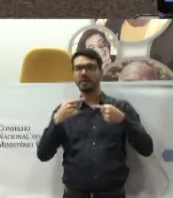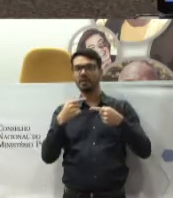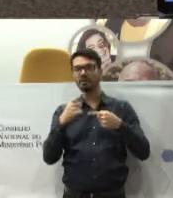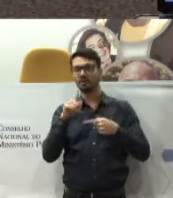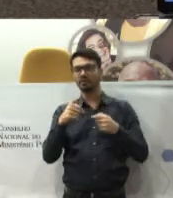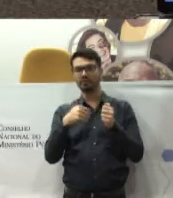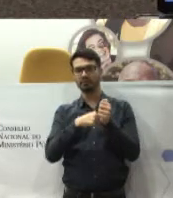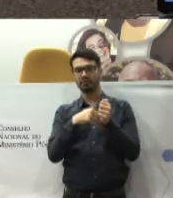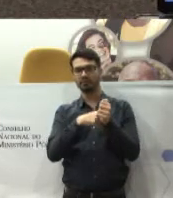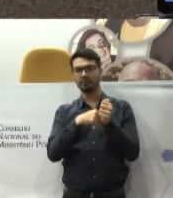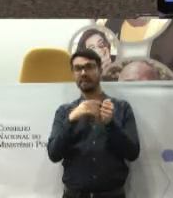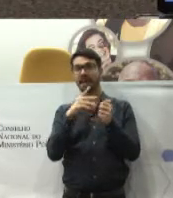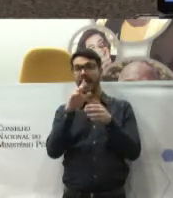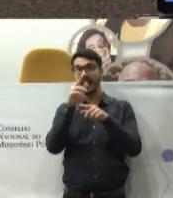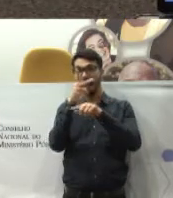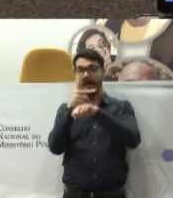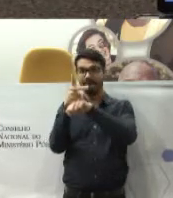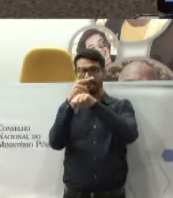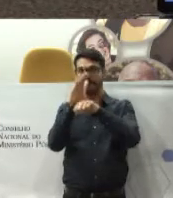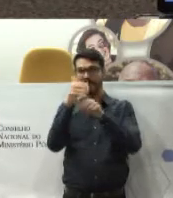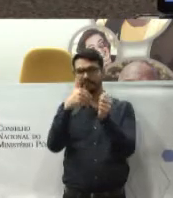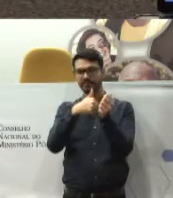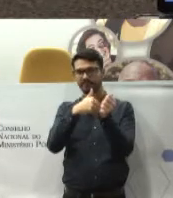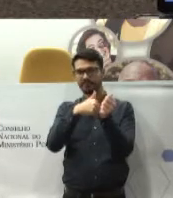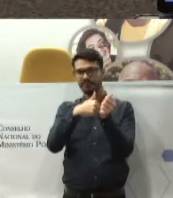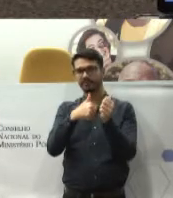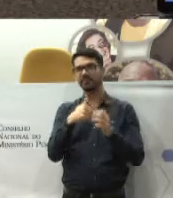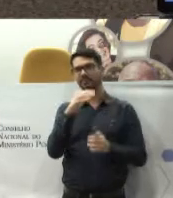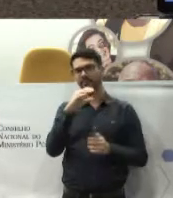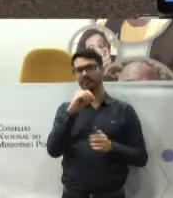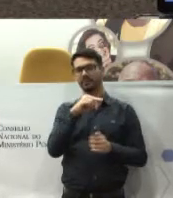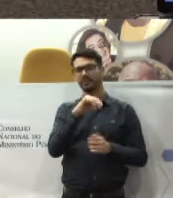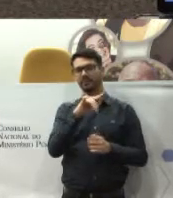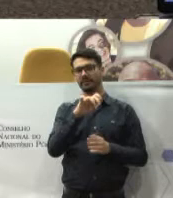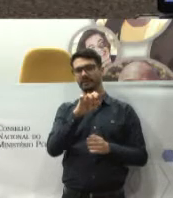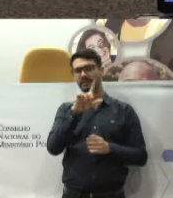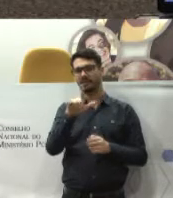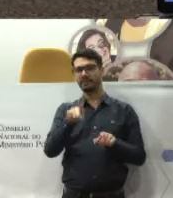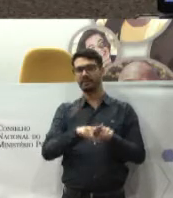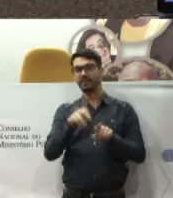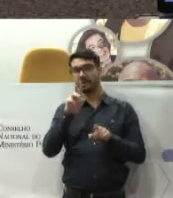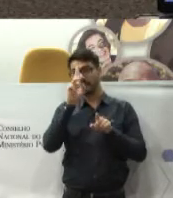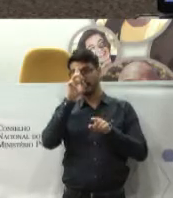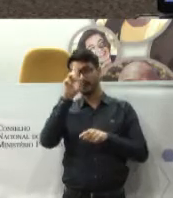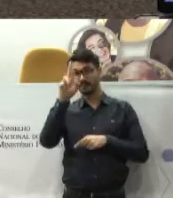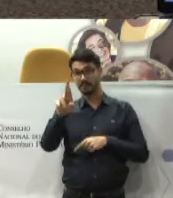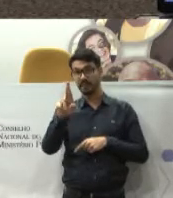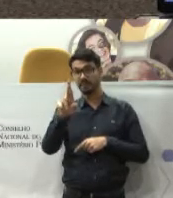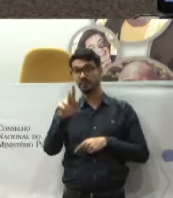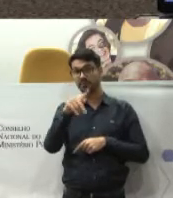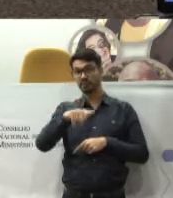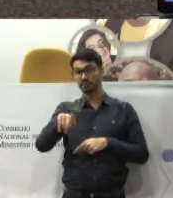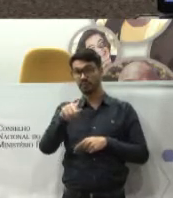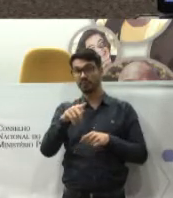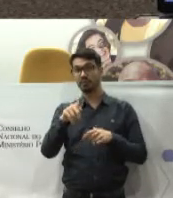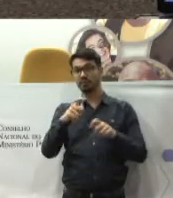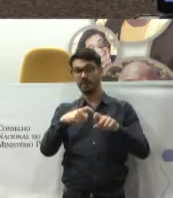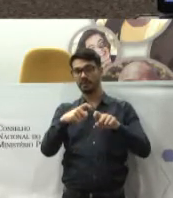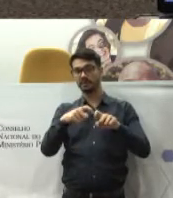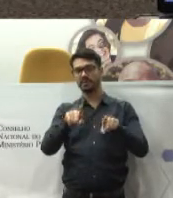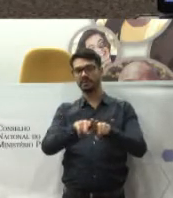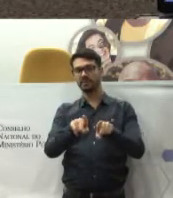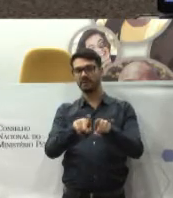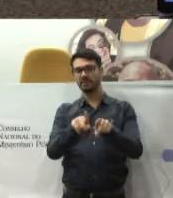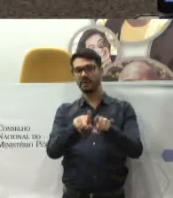A gente tem um cuidado muito grande com respeito ao ato médico e à decisão dos gestores. Por isso que